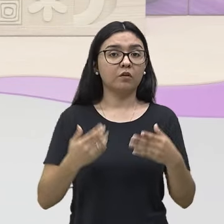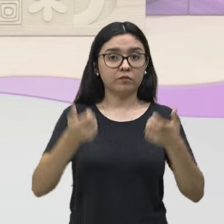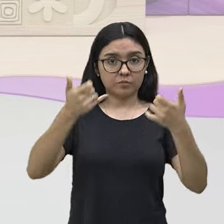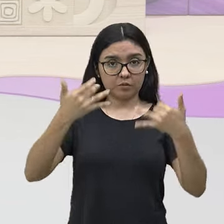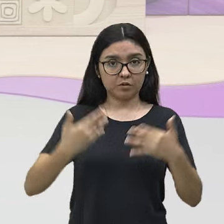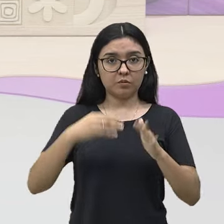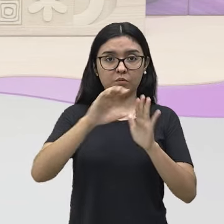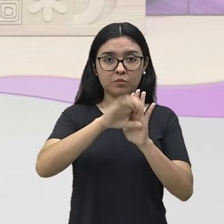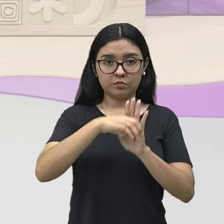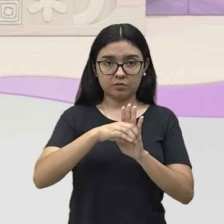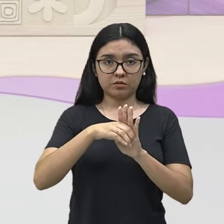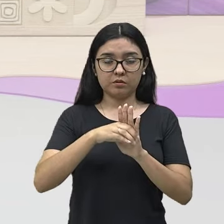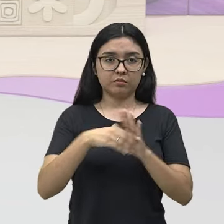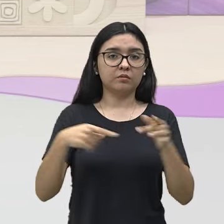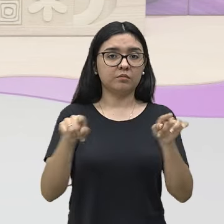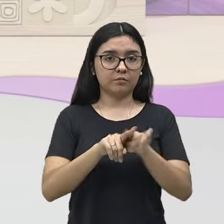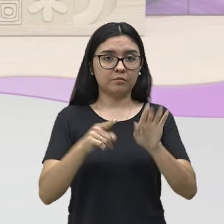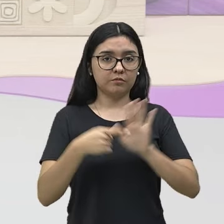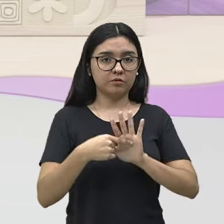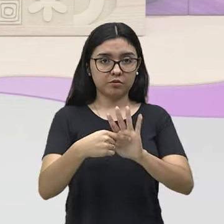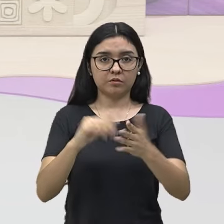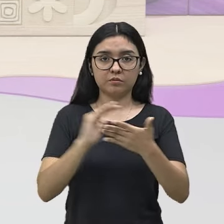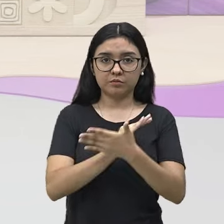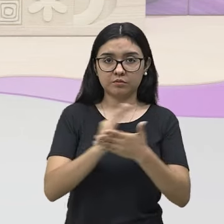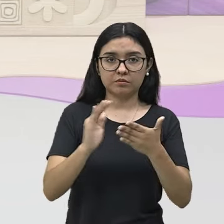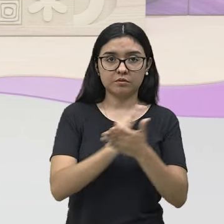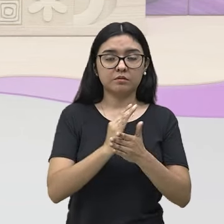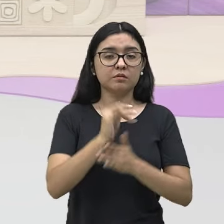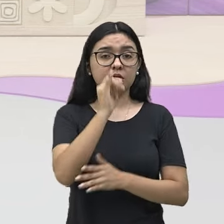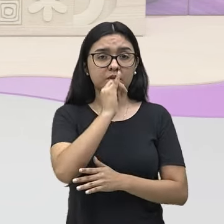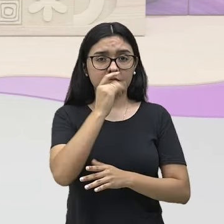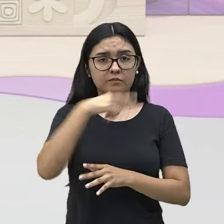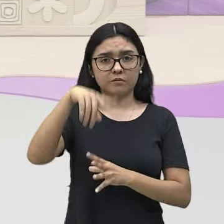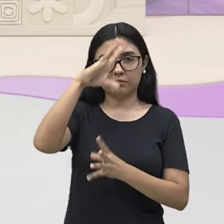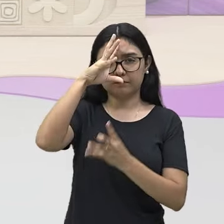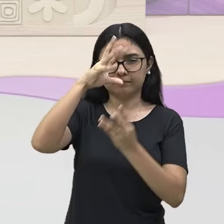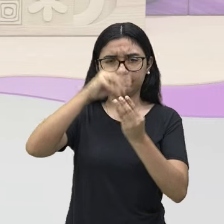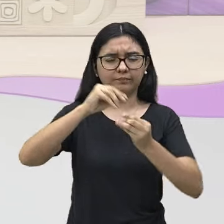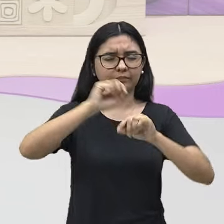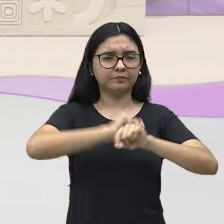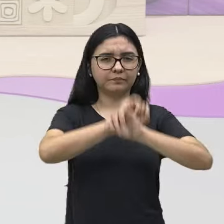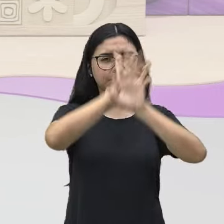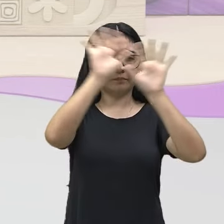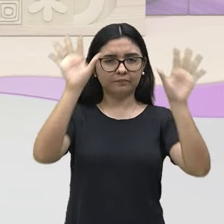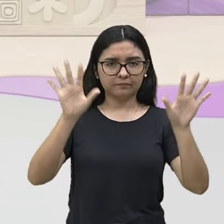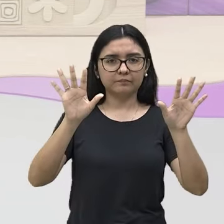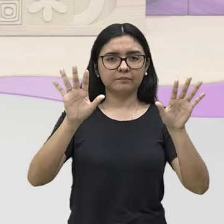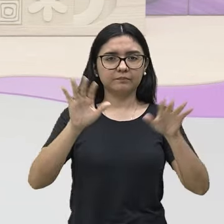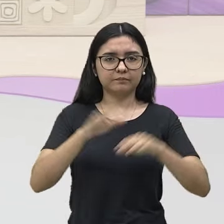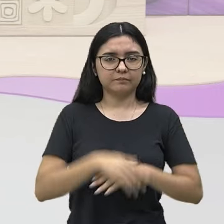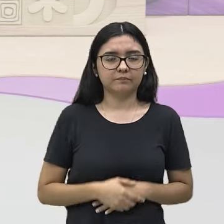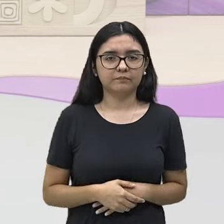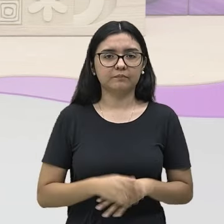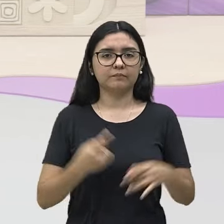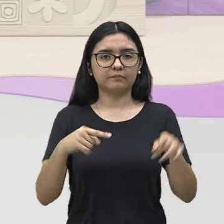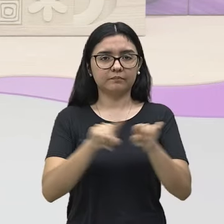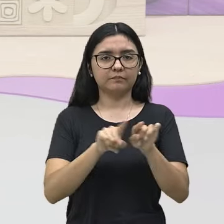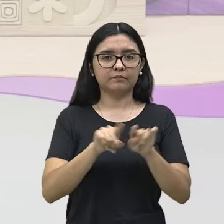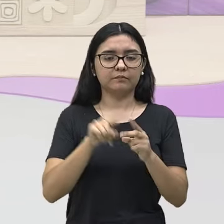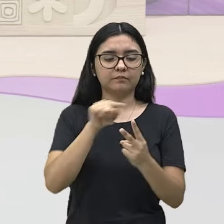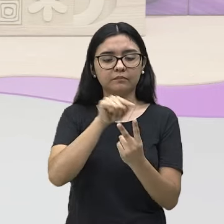também mostrar aqui alguns exemplos para que você, de uma vez por todas, consiga identificar os